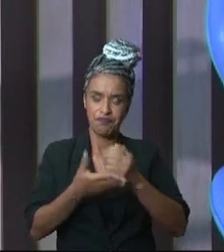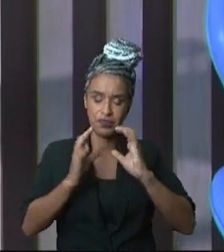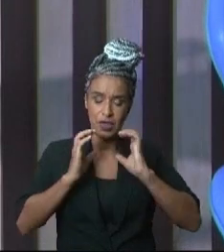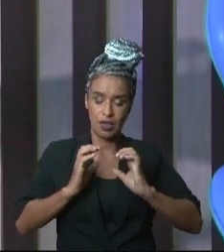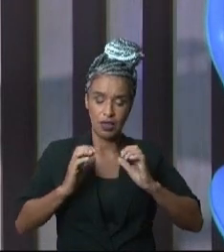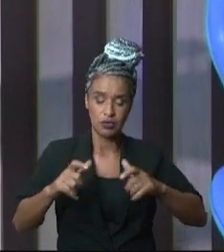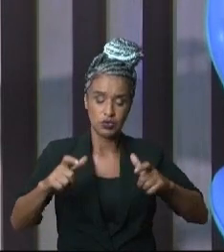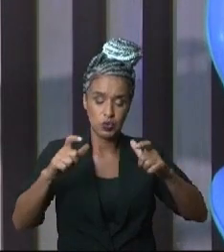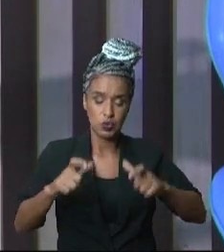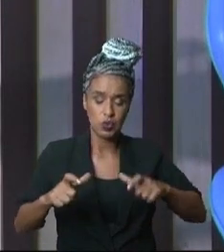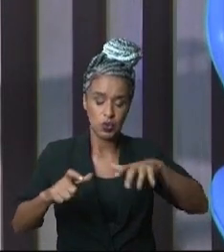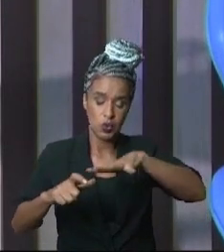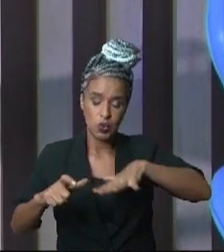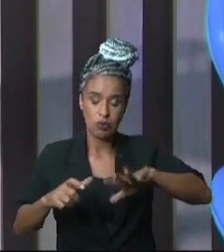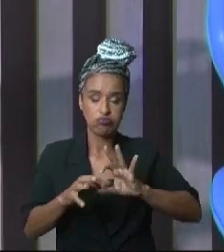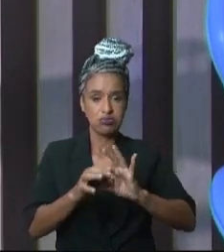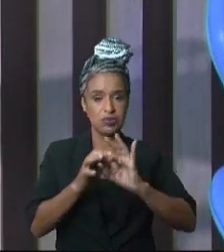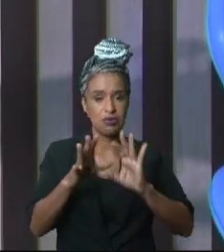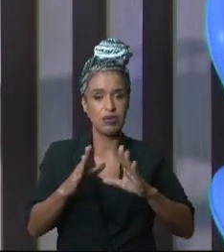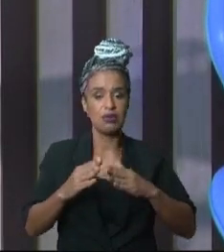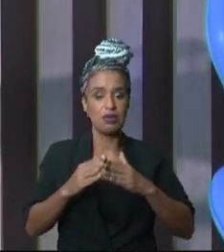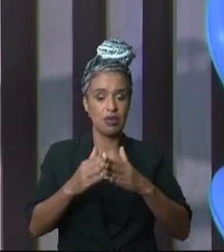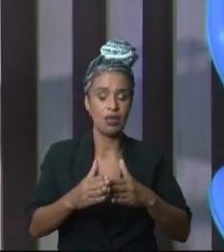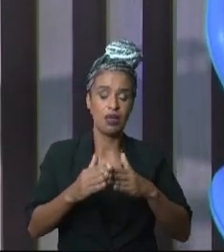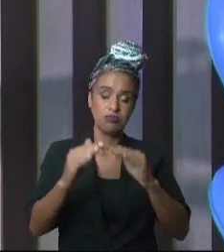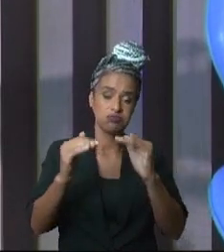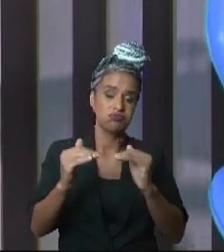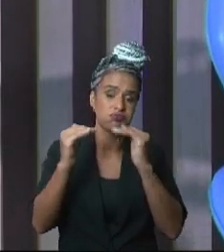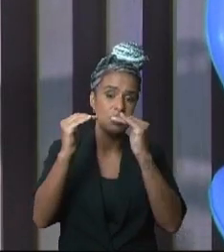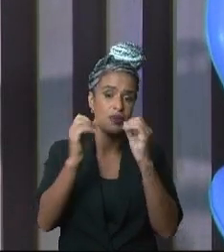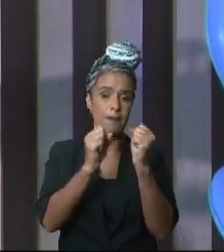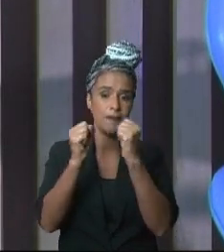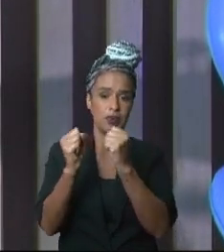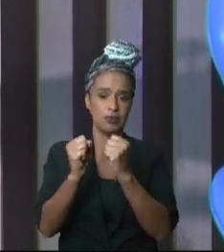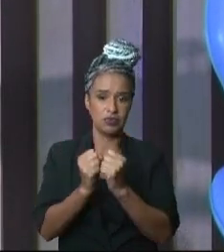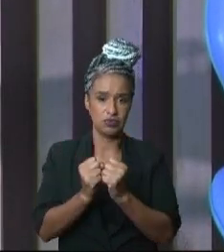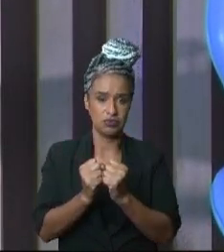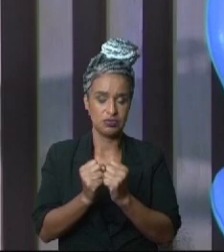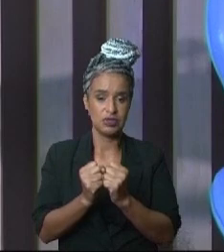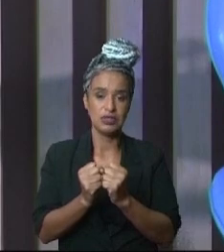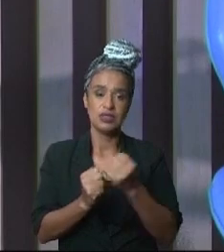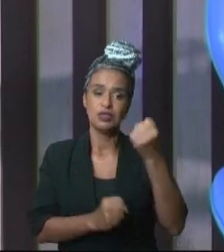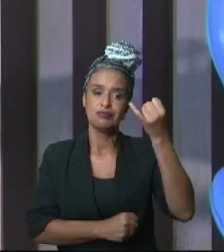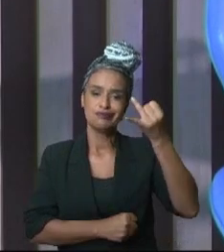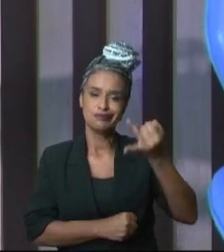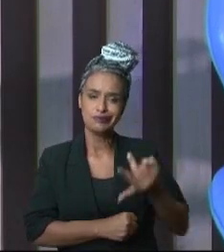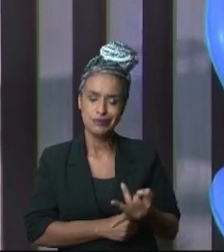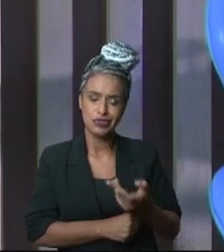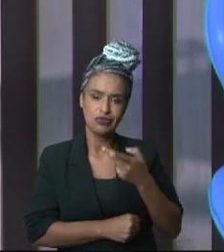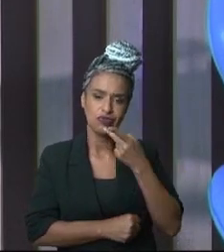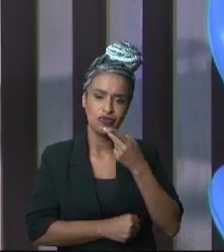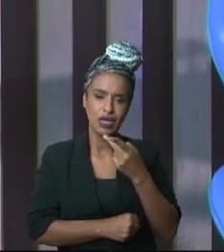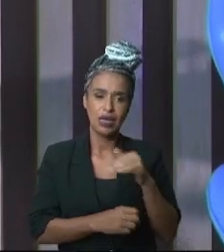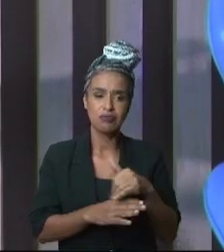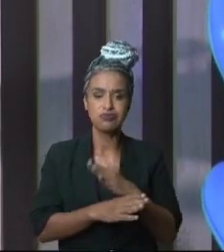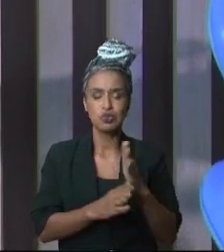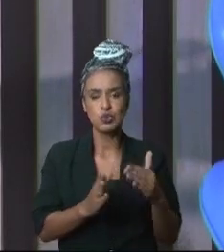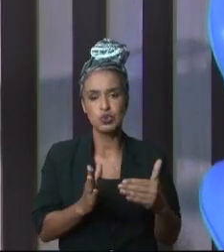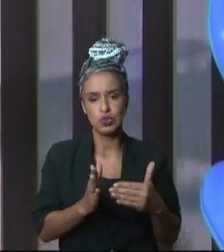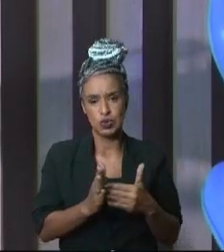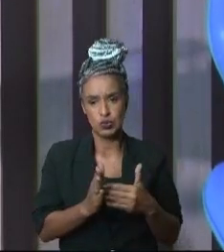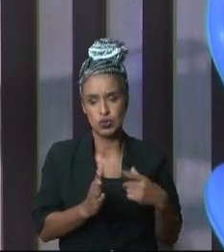integridade territorial, liberdade de navegação, soberania. E isso não é uma maneira de dizer que tudo